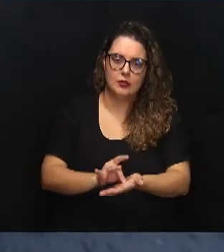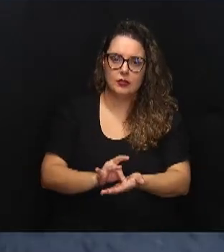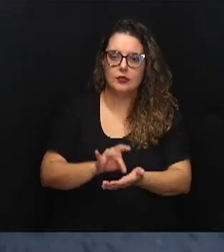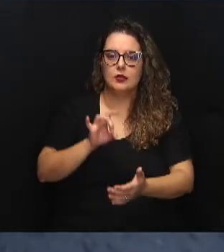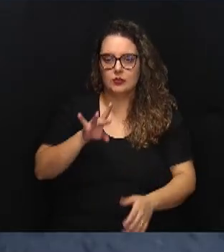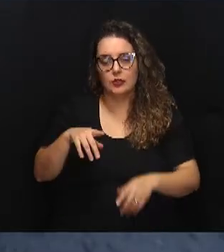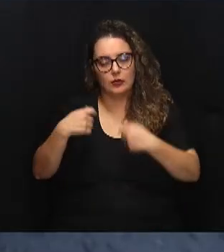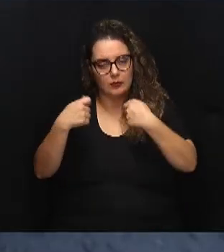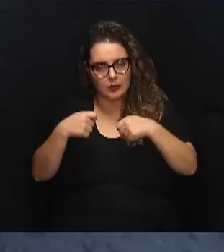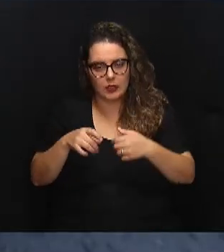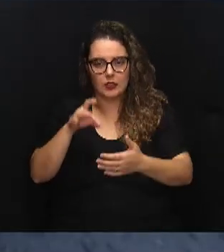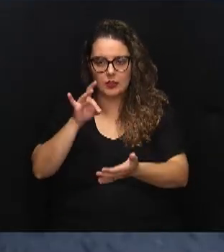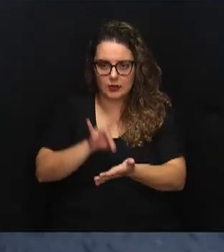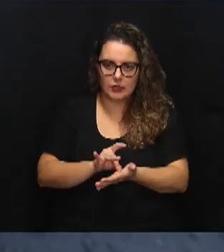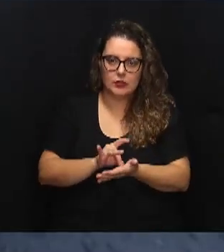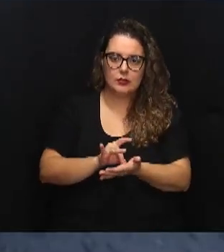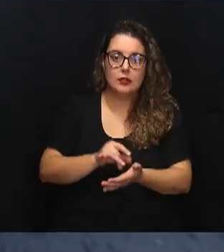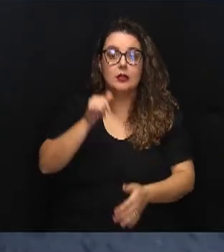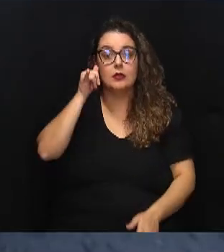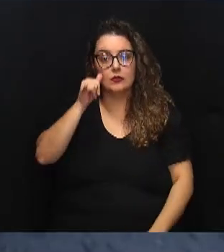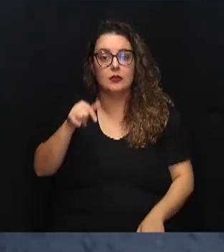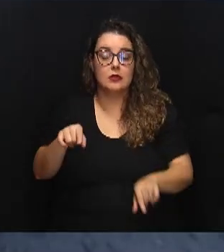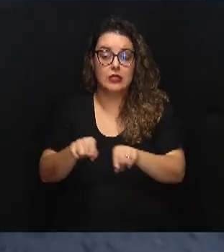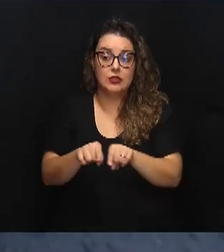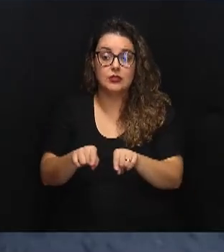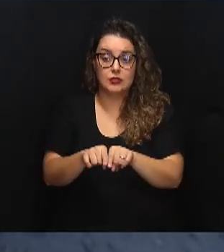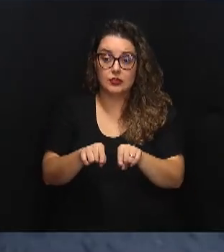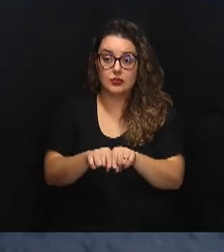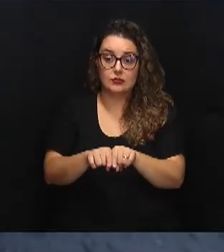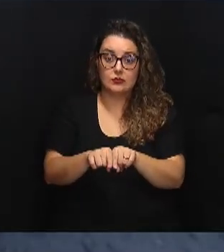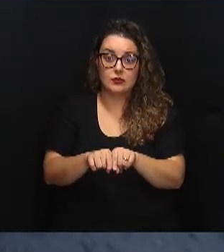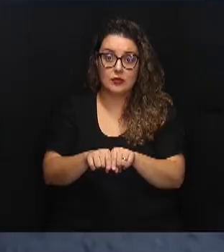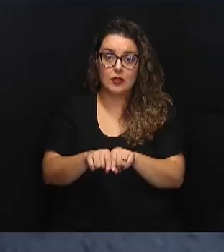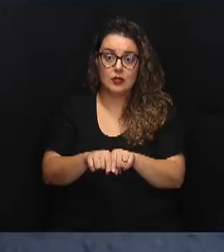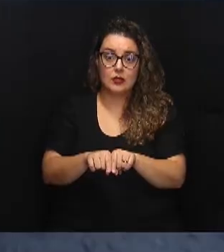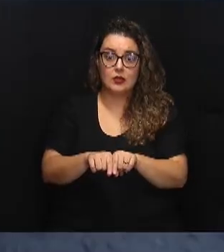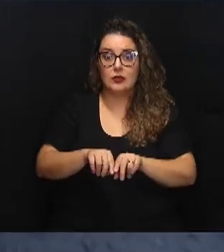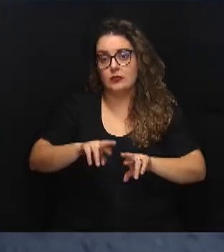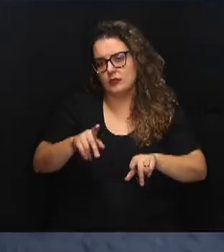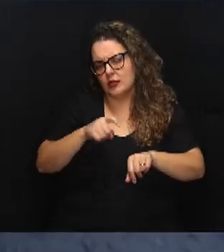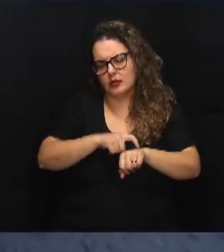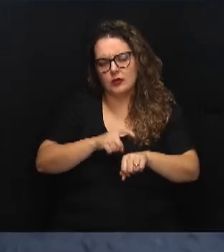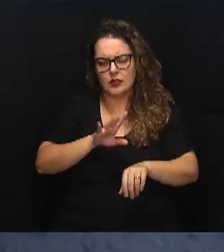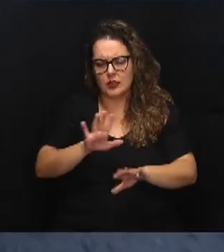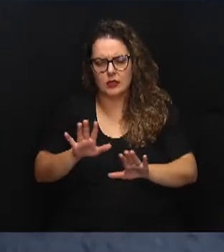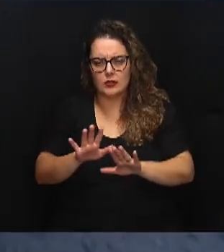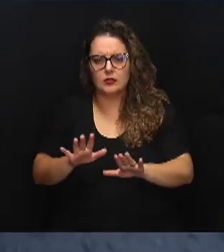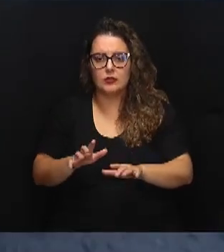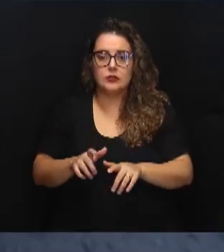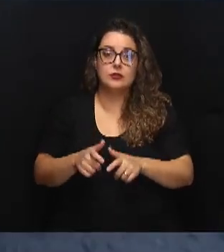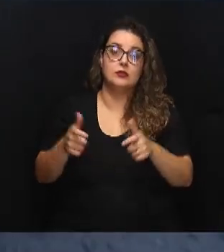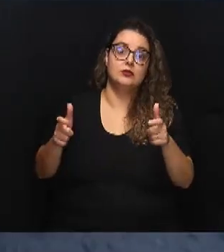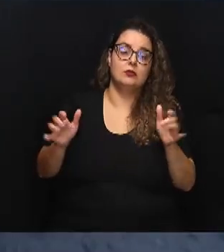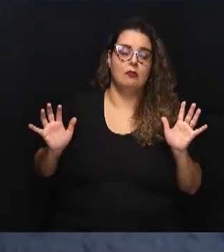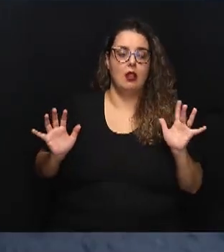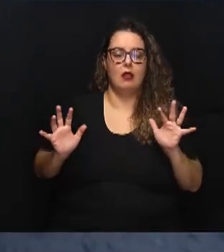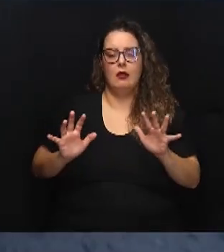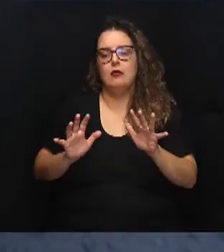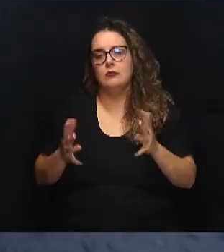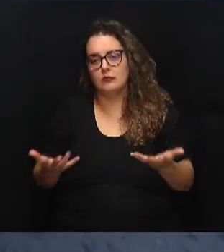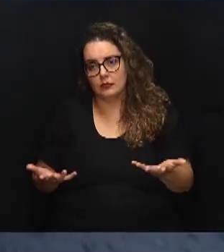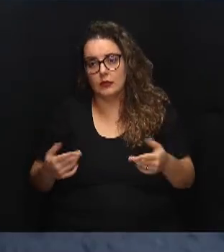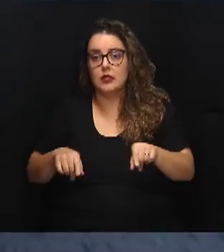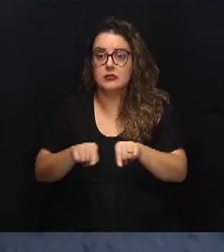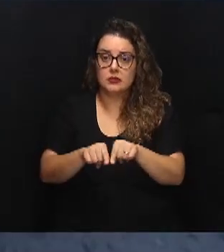for necessário e evite, inclusive fora de momentos que não são esses de grande multidão,